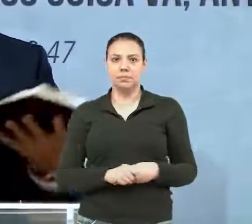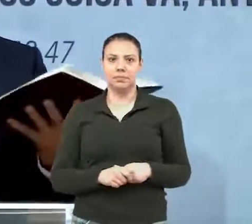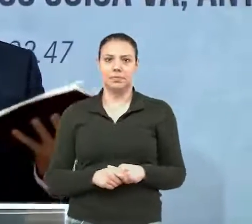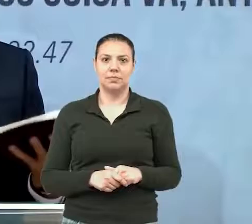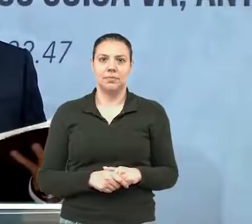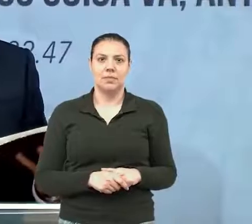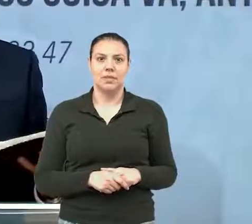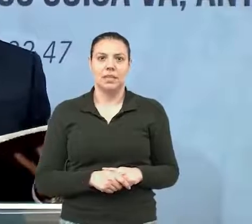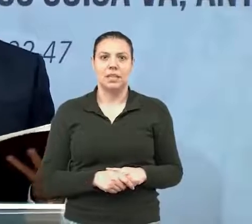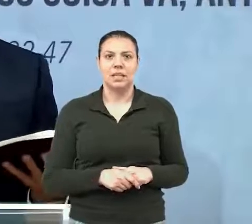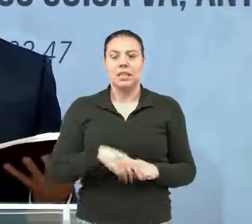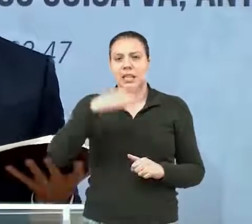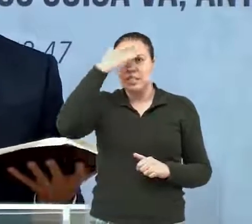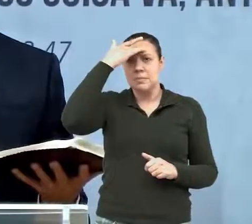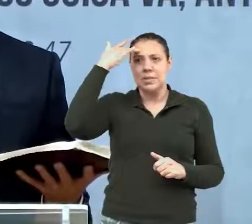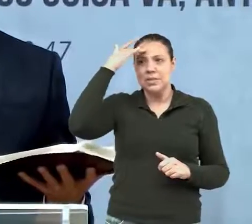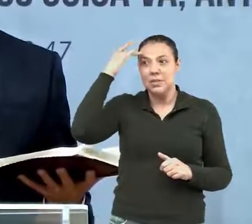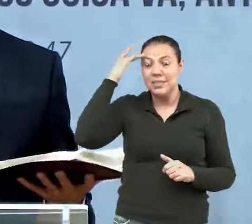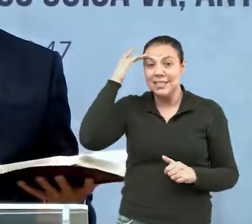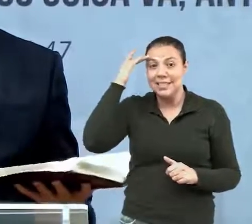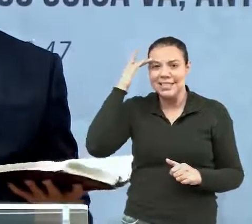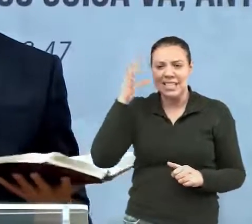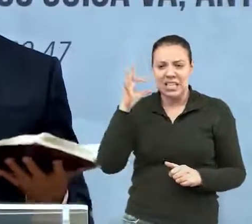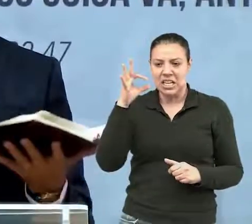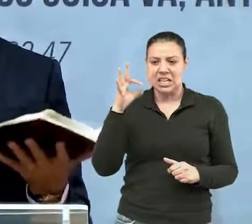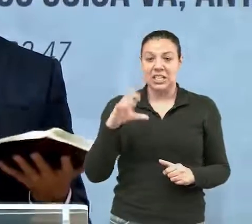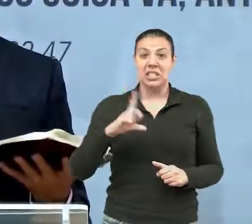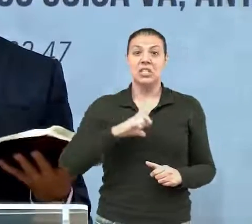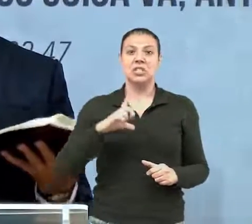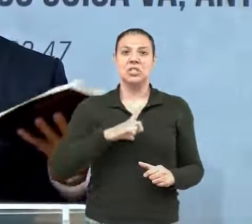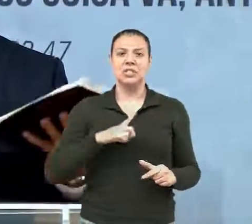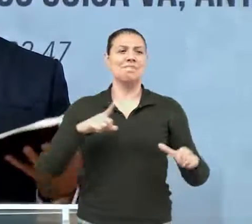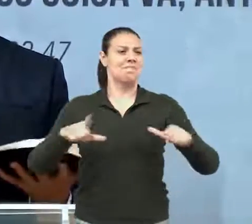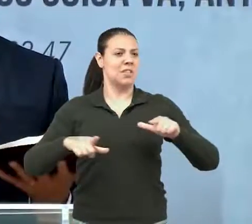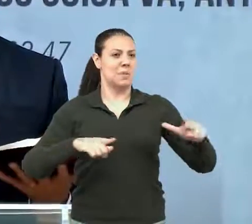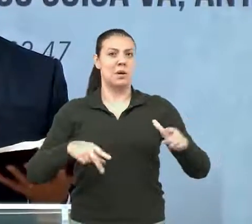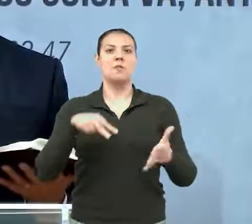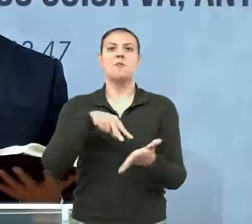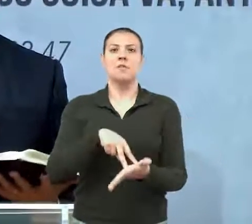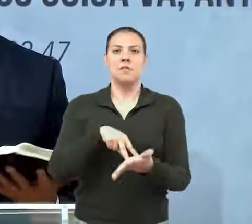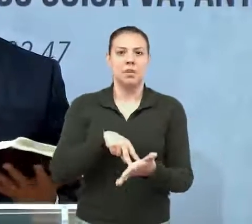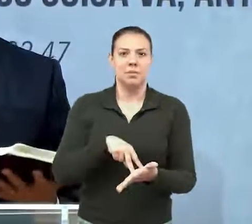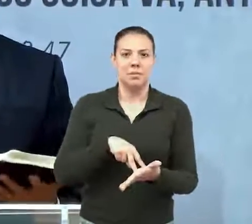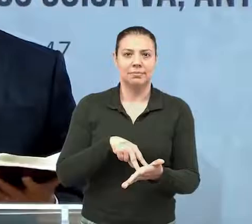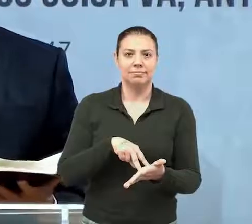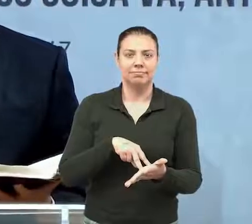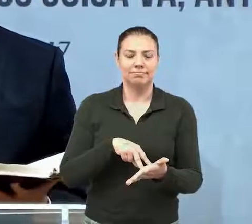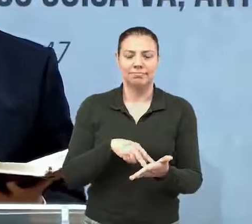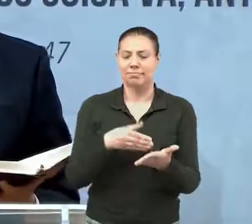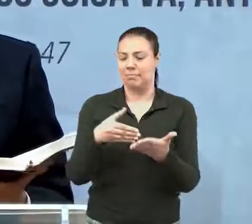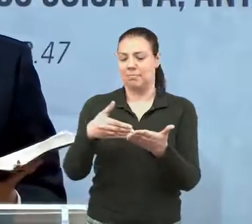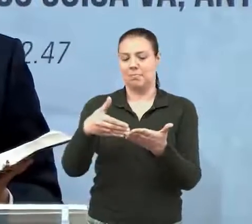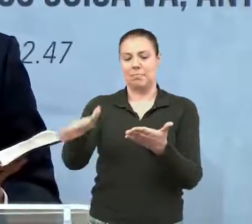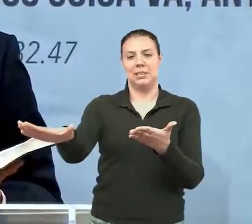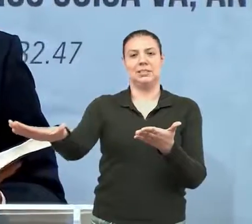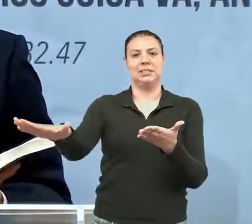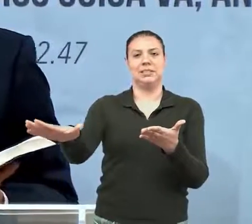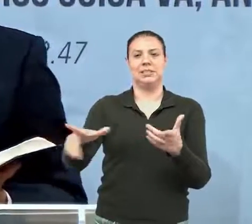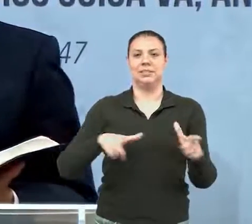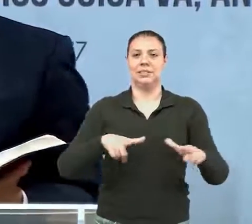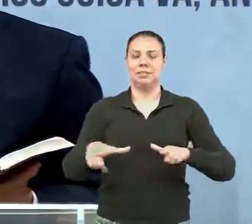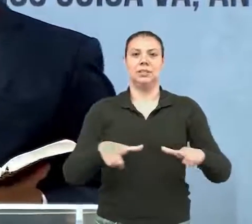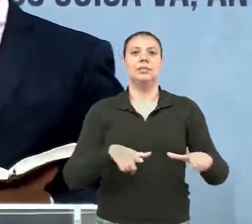Funcionários estáveis nas suas empresas, depois de uma carreira longa e bem-sucedida, sendo despedidos.